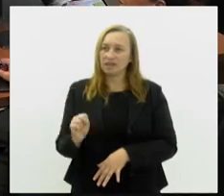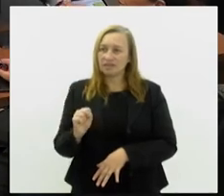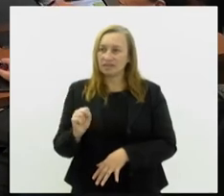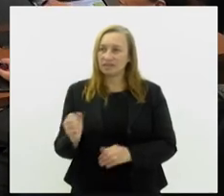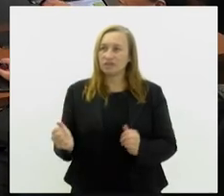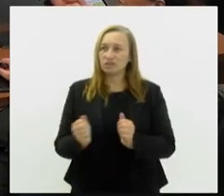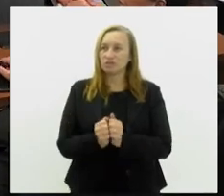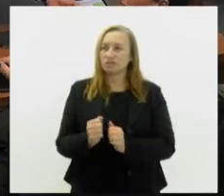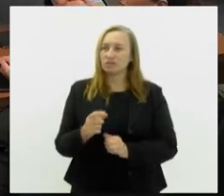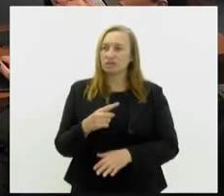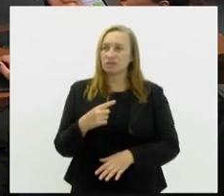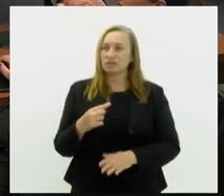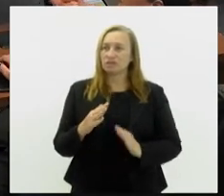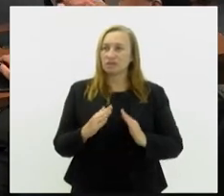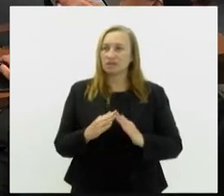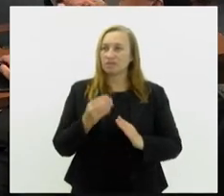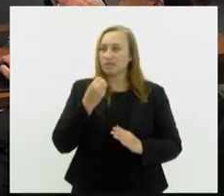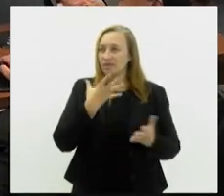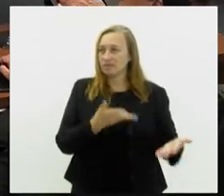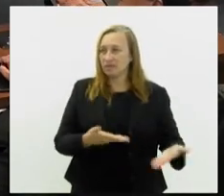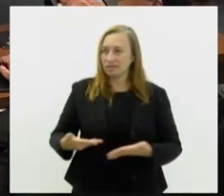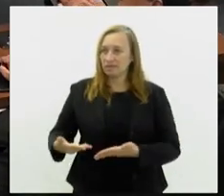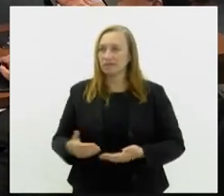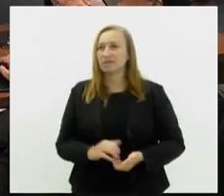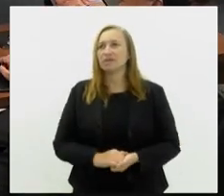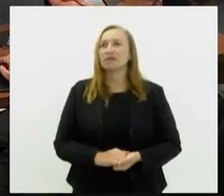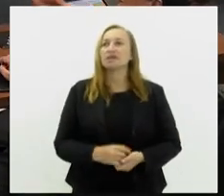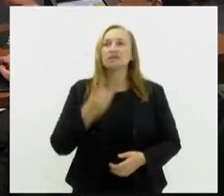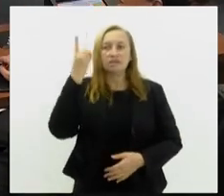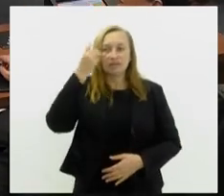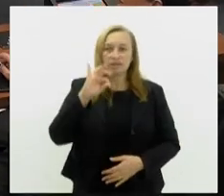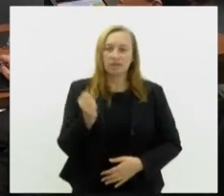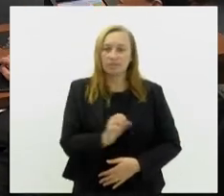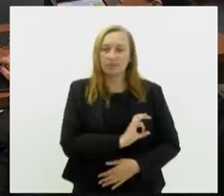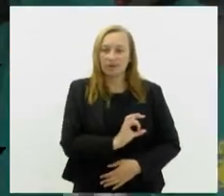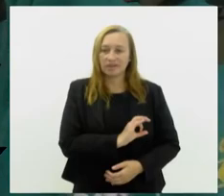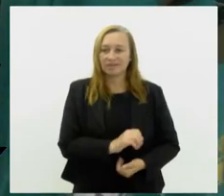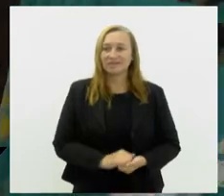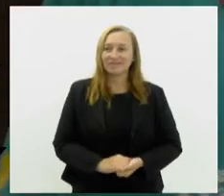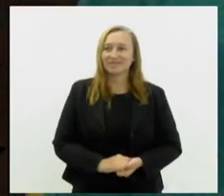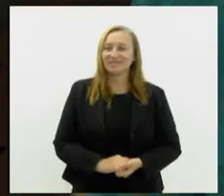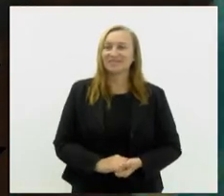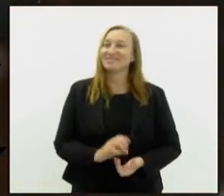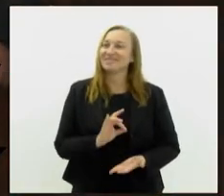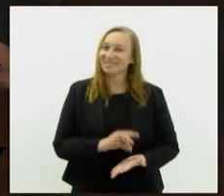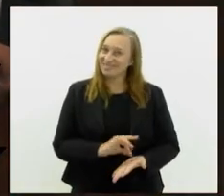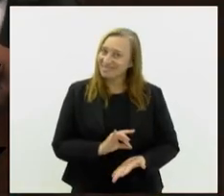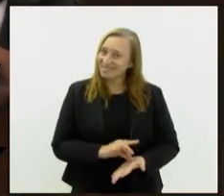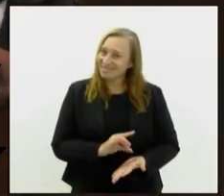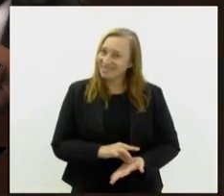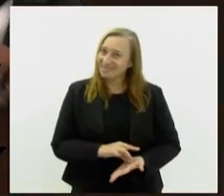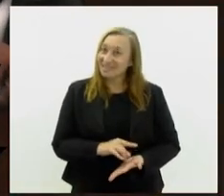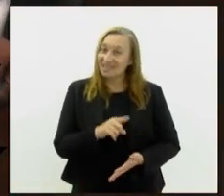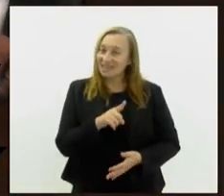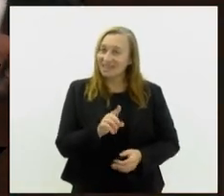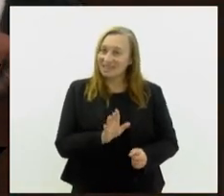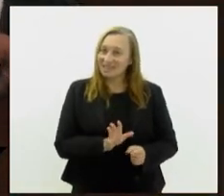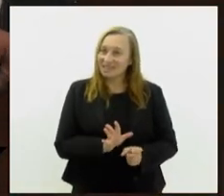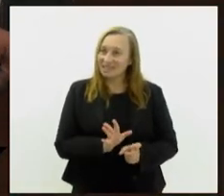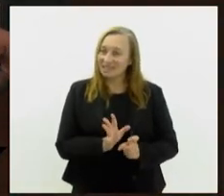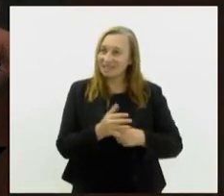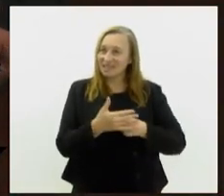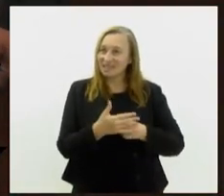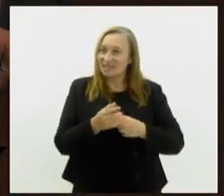Seja sempre bem-vindo, Pedrinho. Deputada Marta, por favor. Obrigada, presidente. Na verdade, esse termo de ajuste